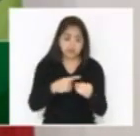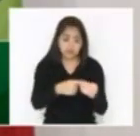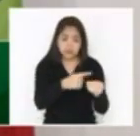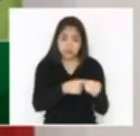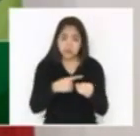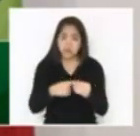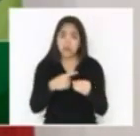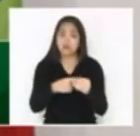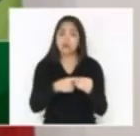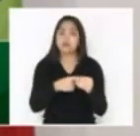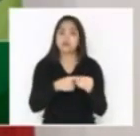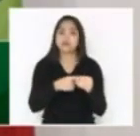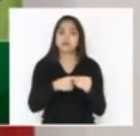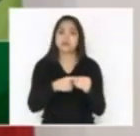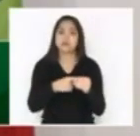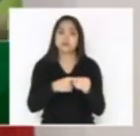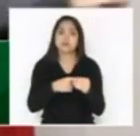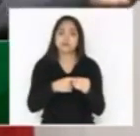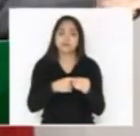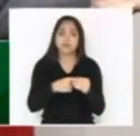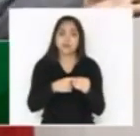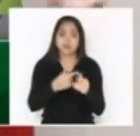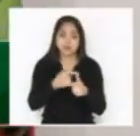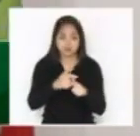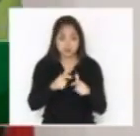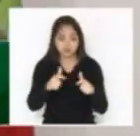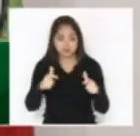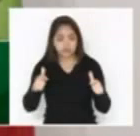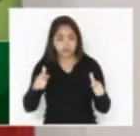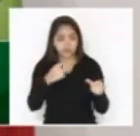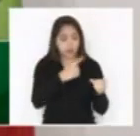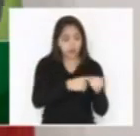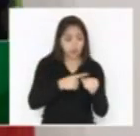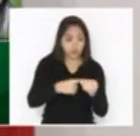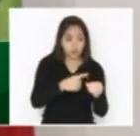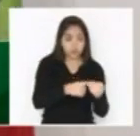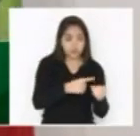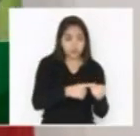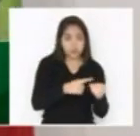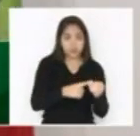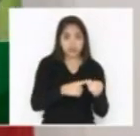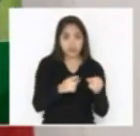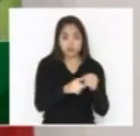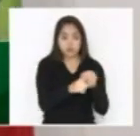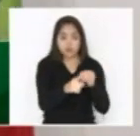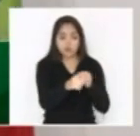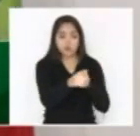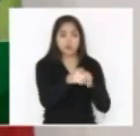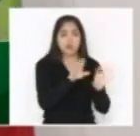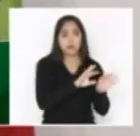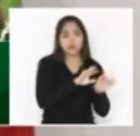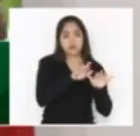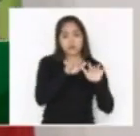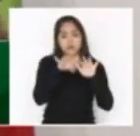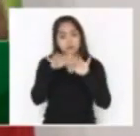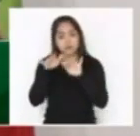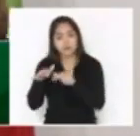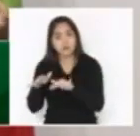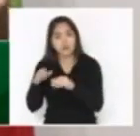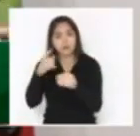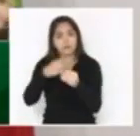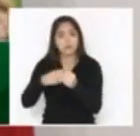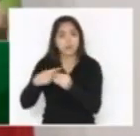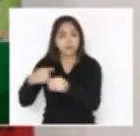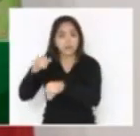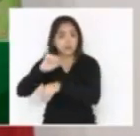tendo essa evasão e o litoral continua tendo esse